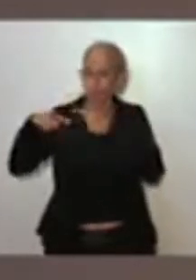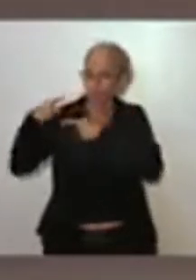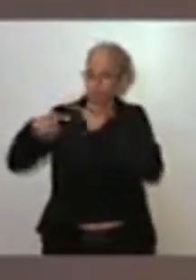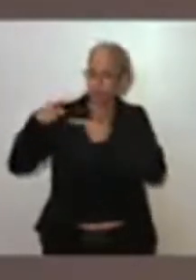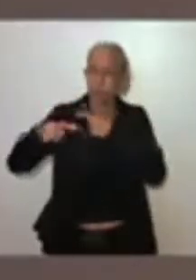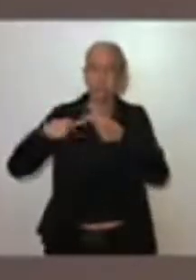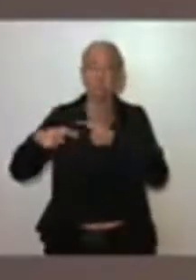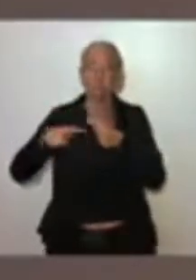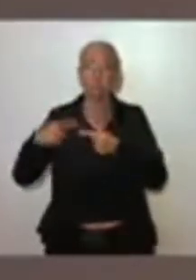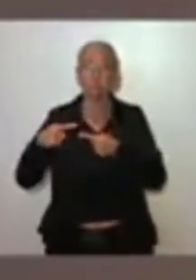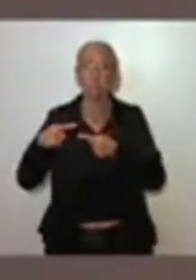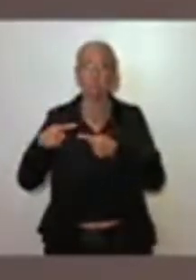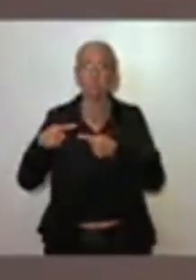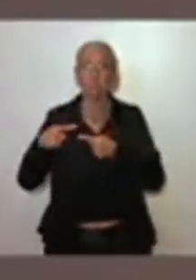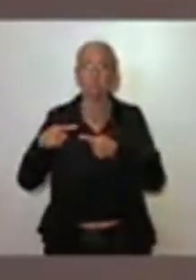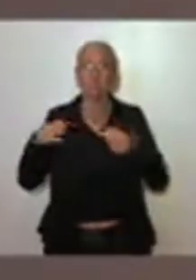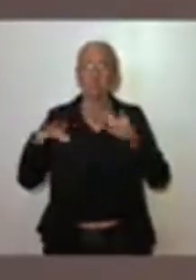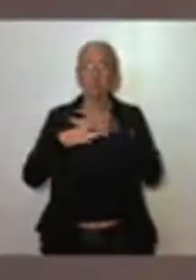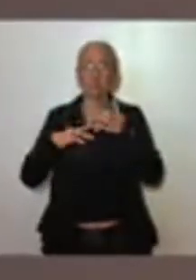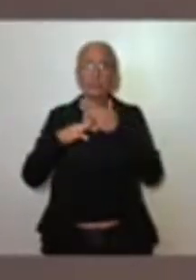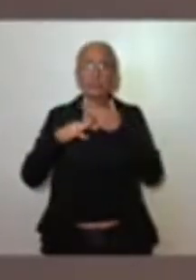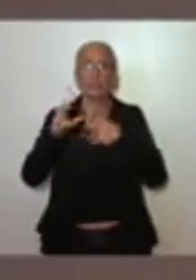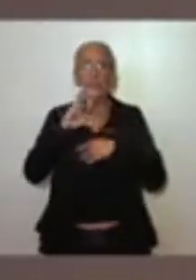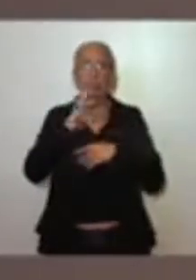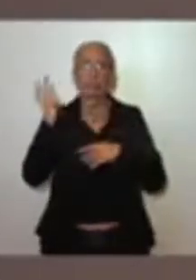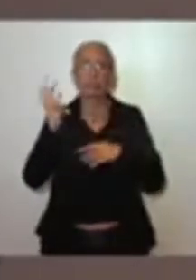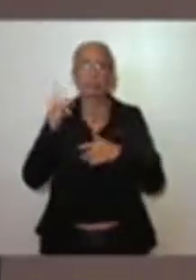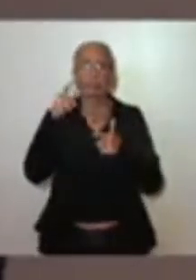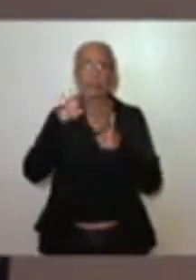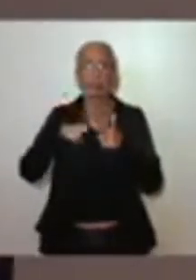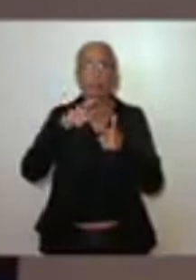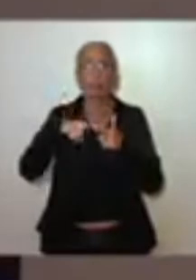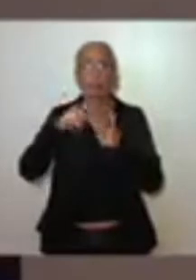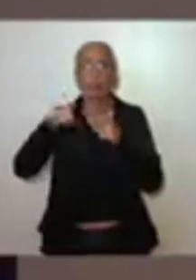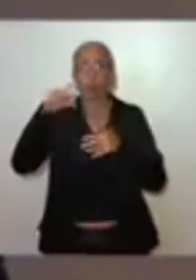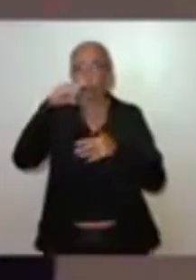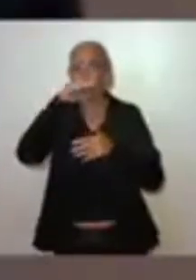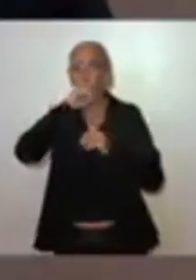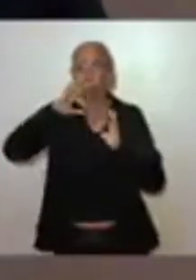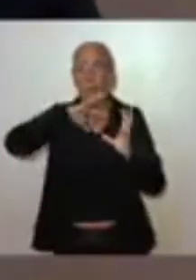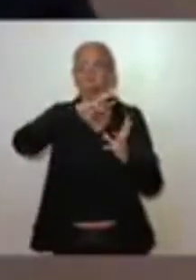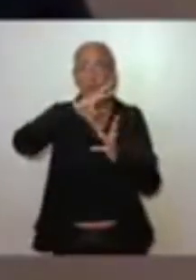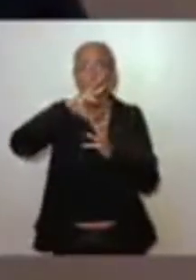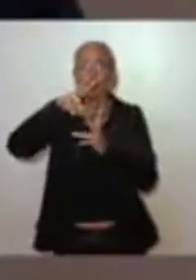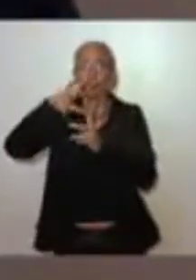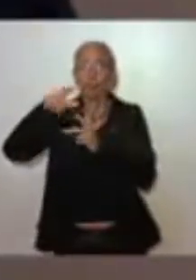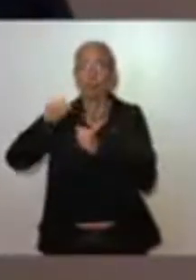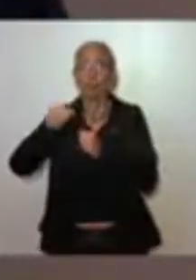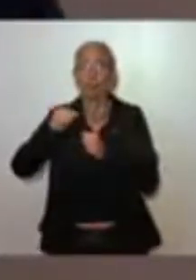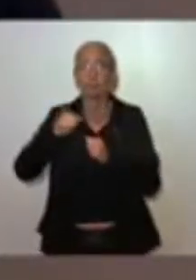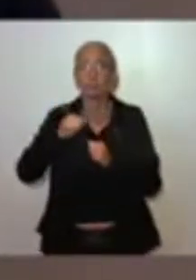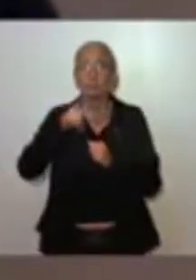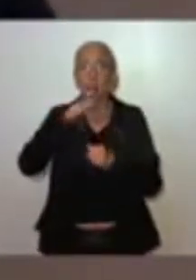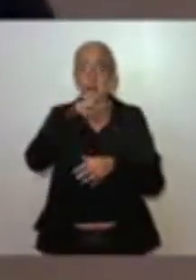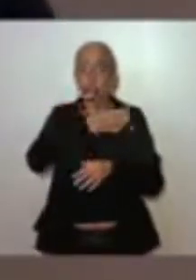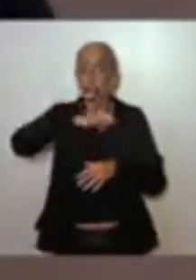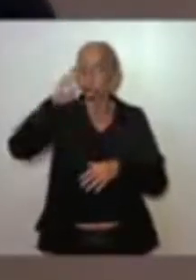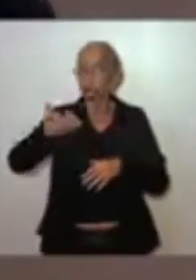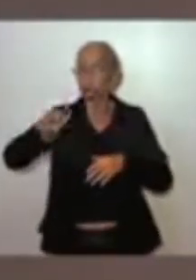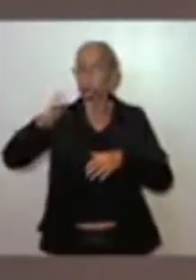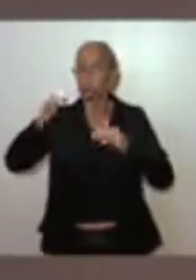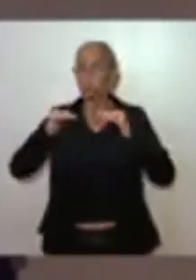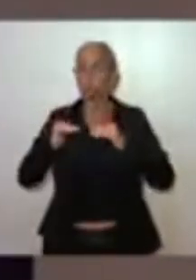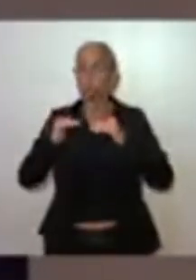inclusive para a cidade como o cabo frio porque Um dos problemas do aquecimento global e a elevação do nível dos oceanos